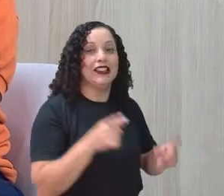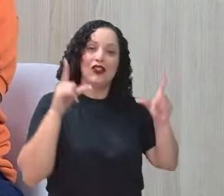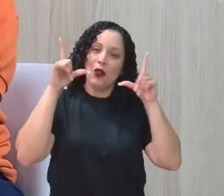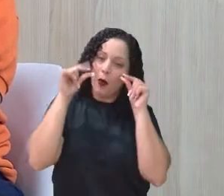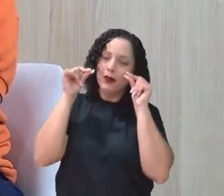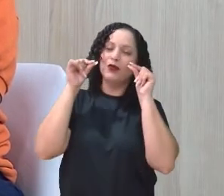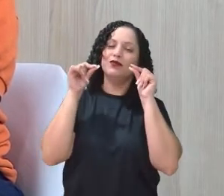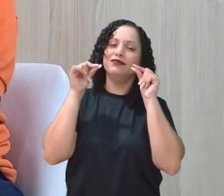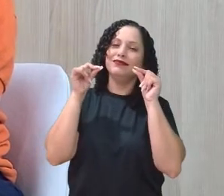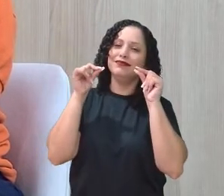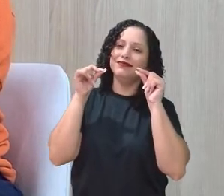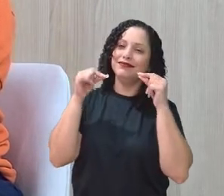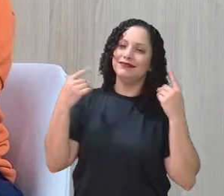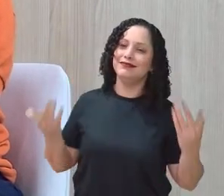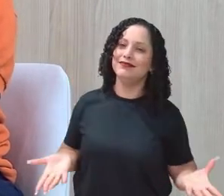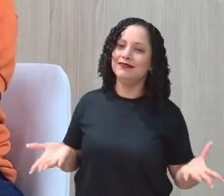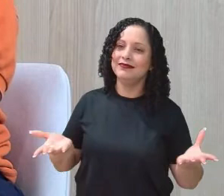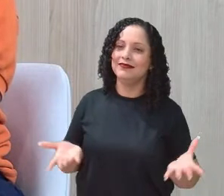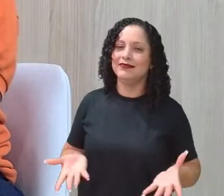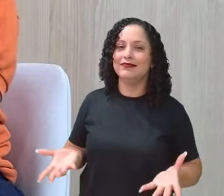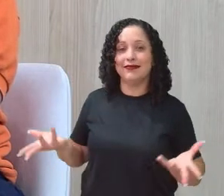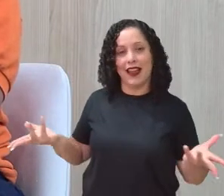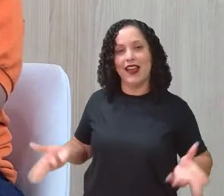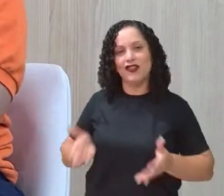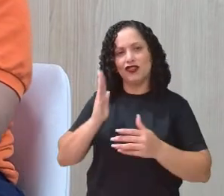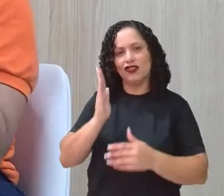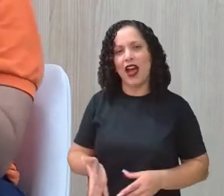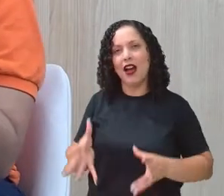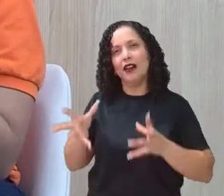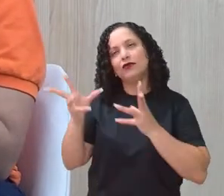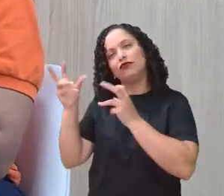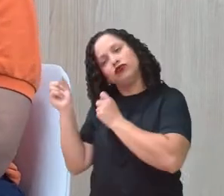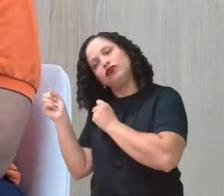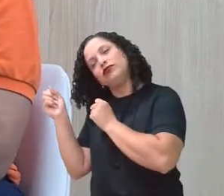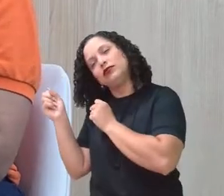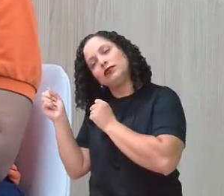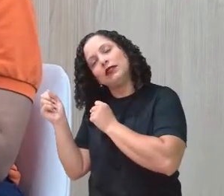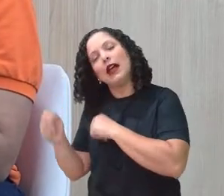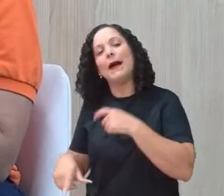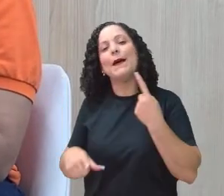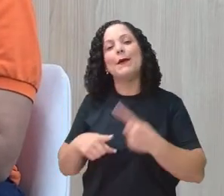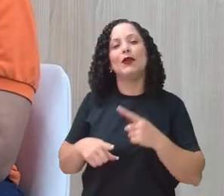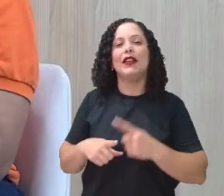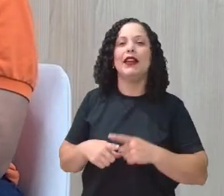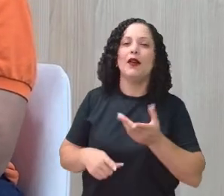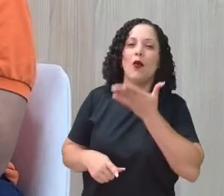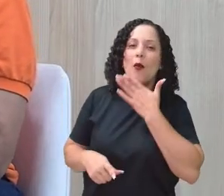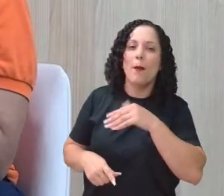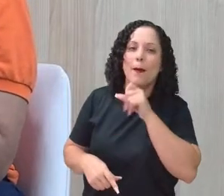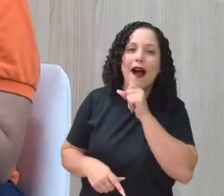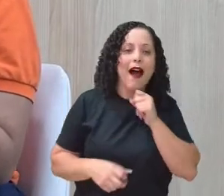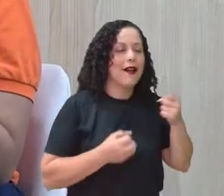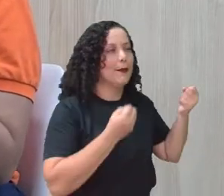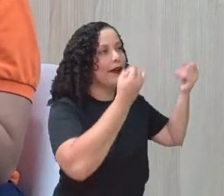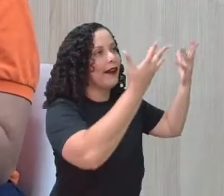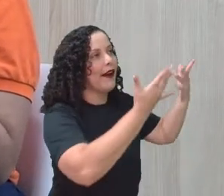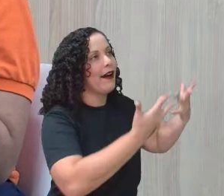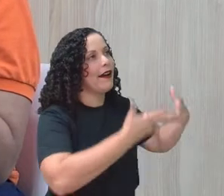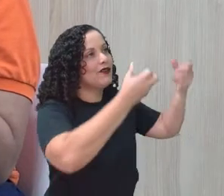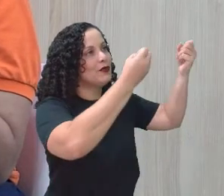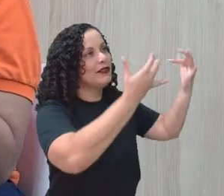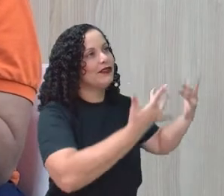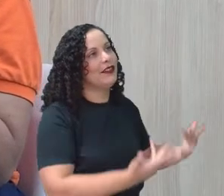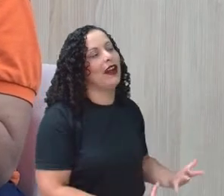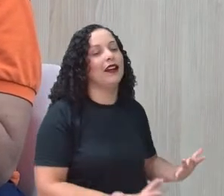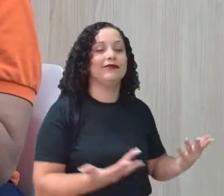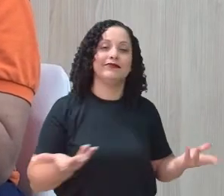torna sonolento, porque ele acha um pouco tedioso, talvez, a explicação do pai, né? E aí a gente tem essa brincadeira